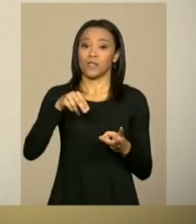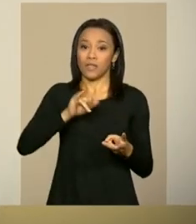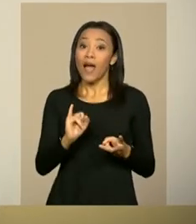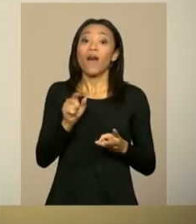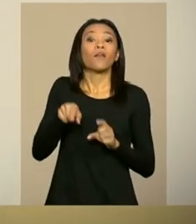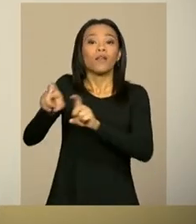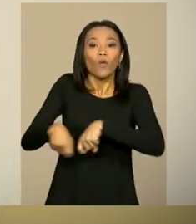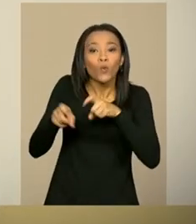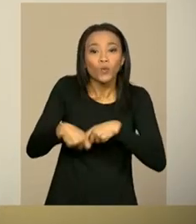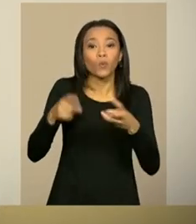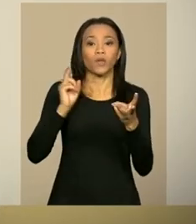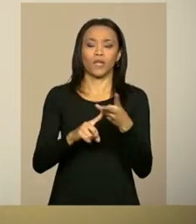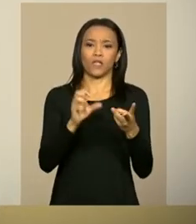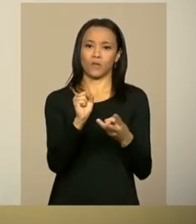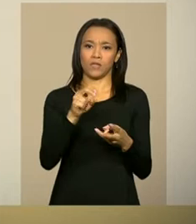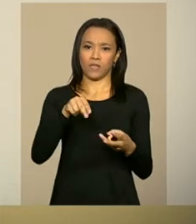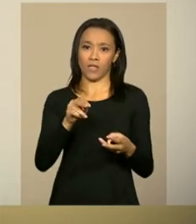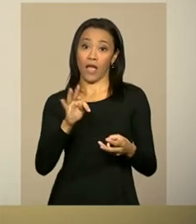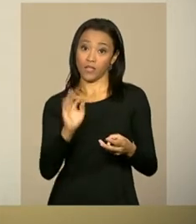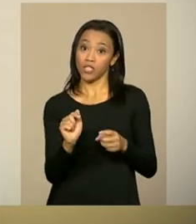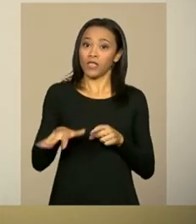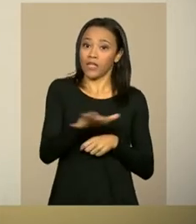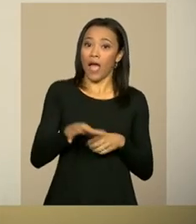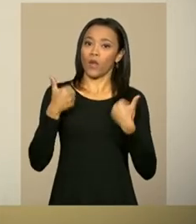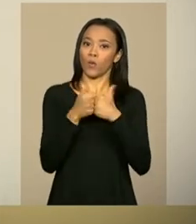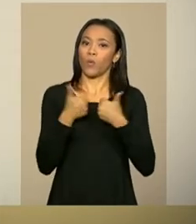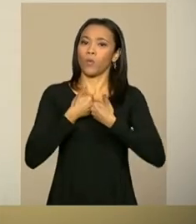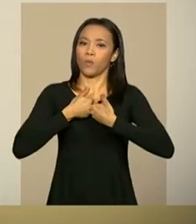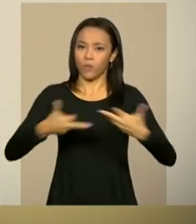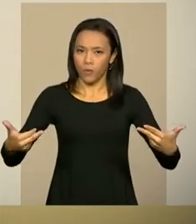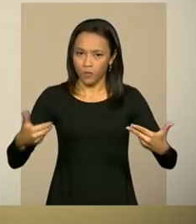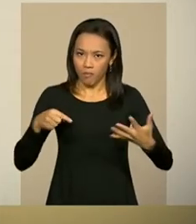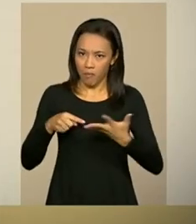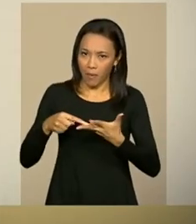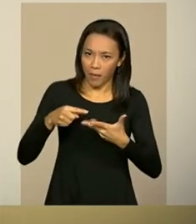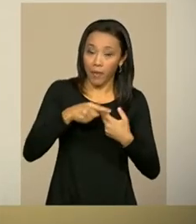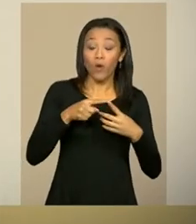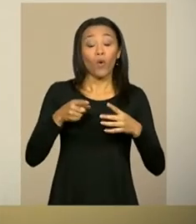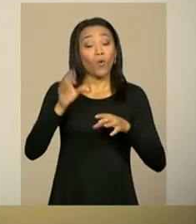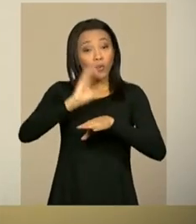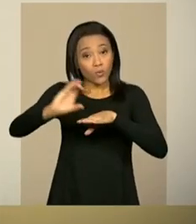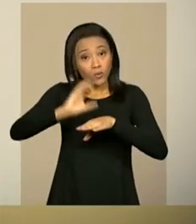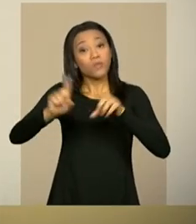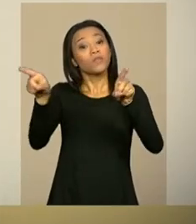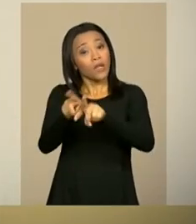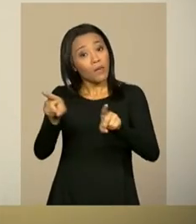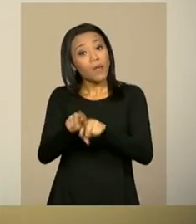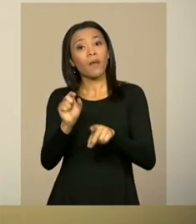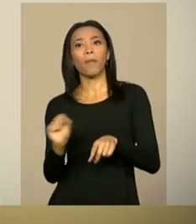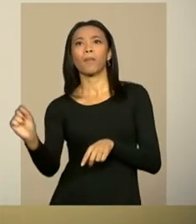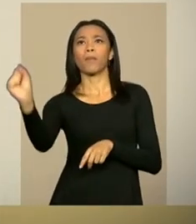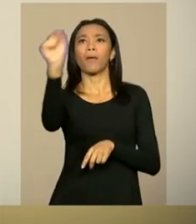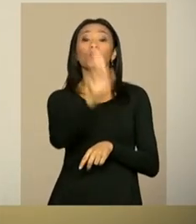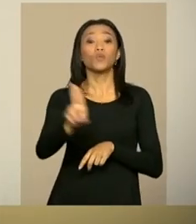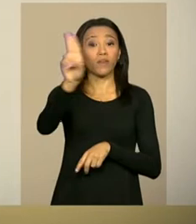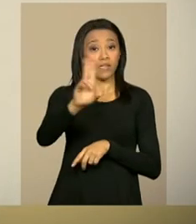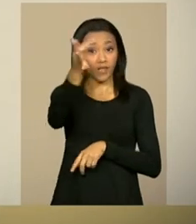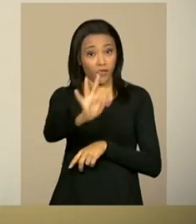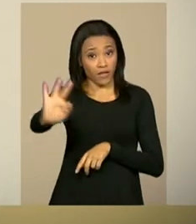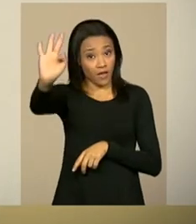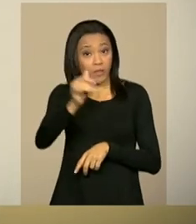agricultura e no SENAT na área do transporte os cursos também são Dados Pelas universidades federais